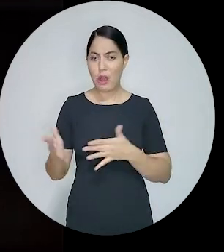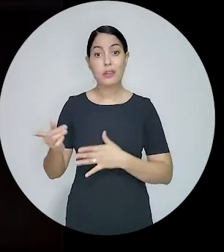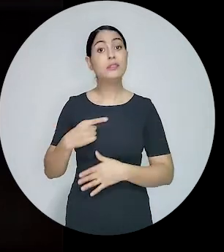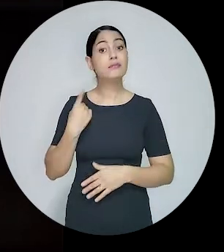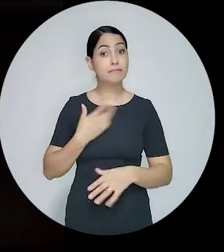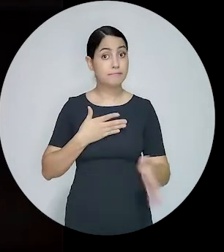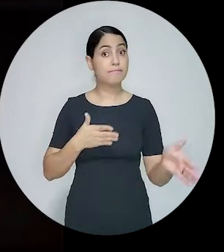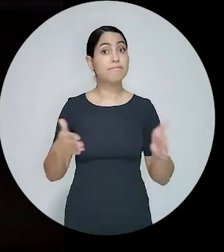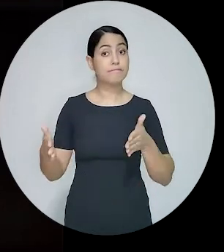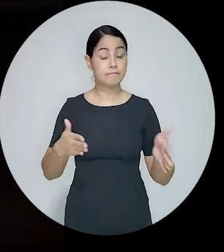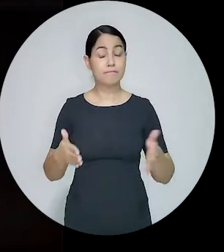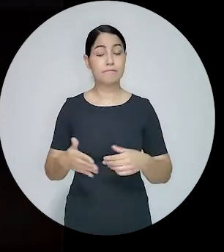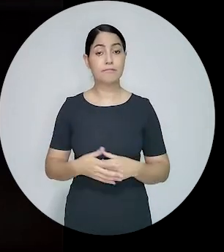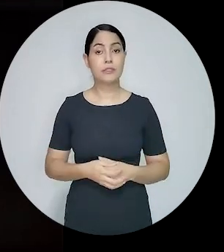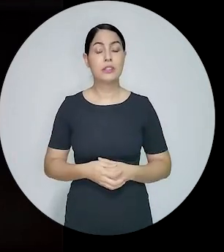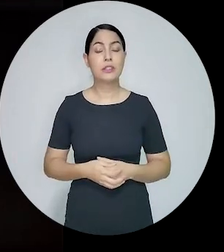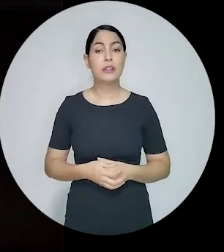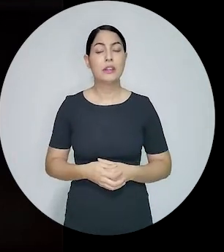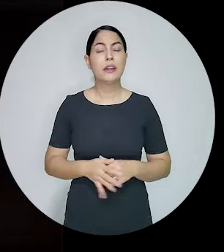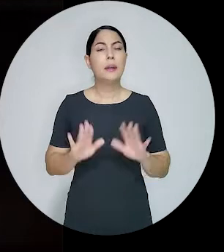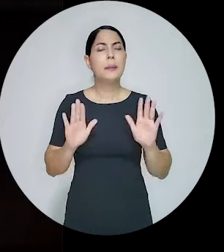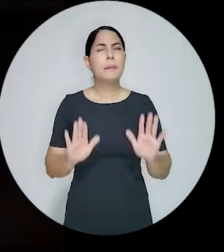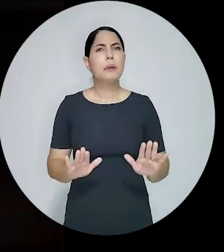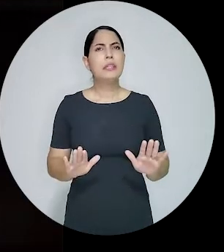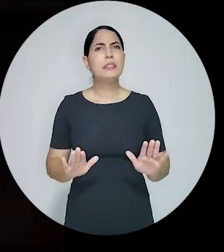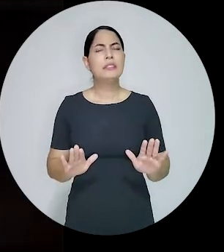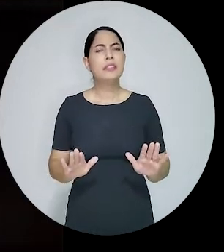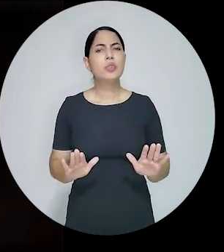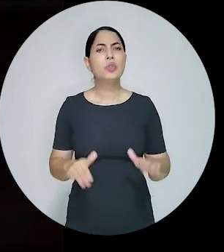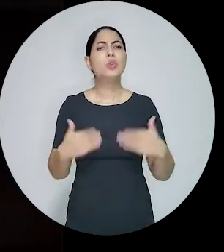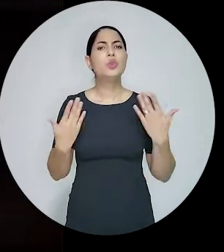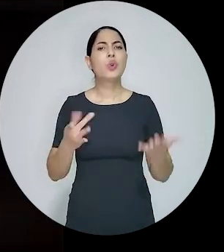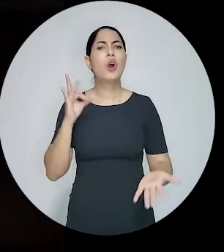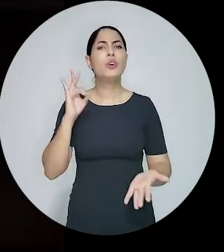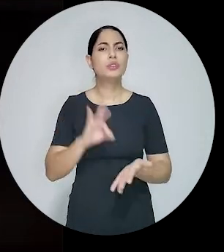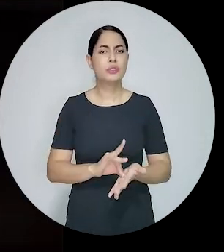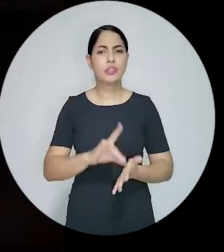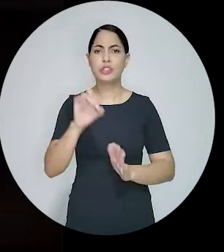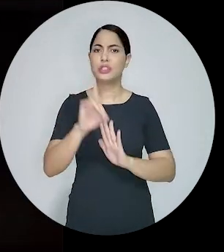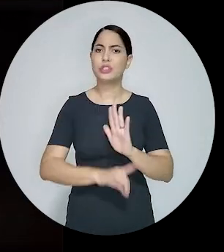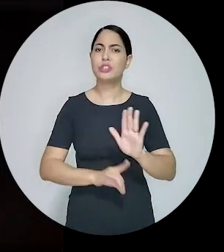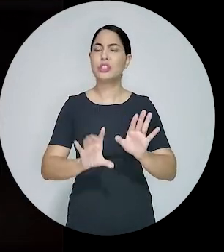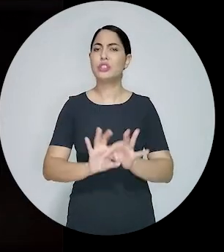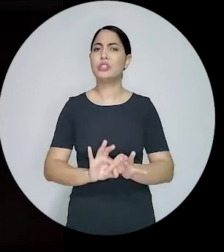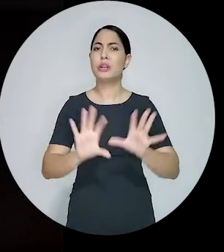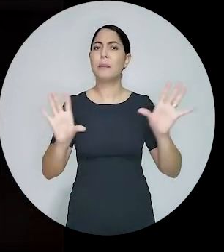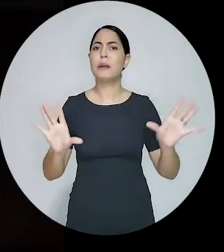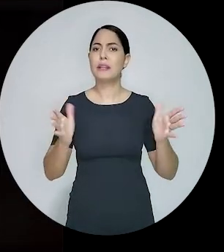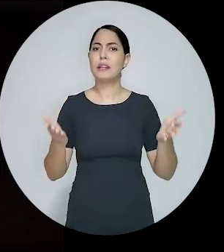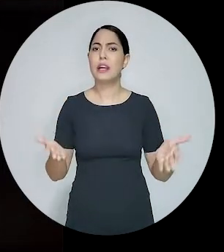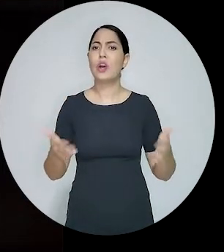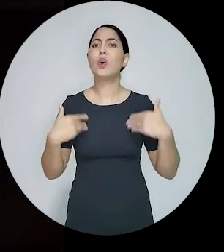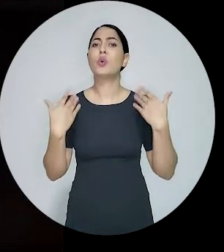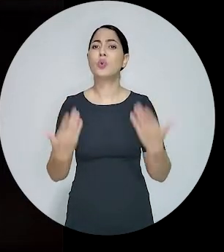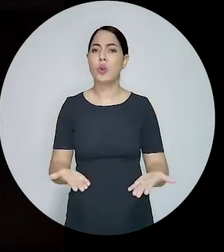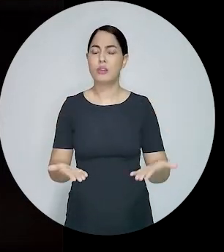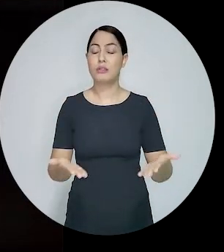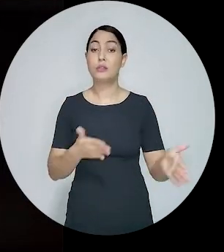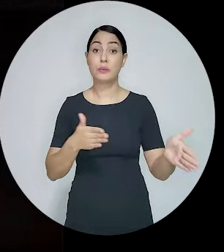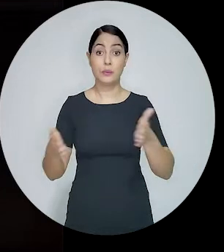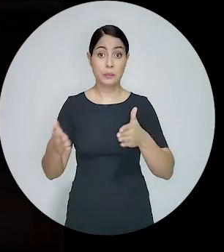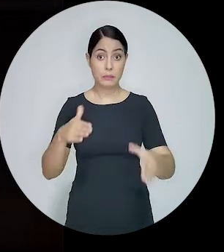que nós estamos atravessando. Então, qual é a efetividade do direito de liberdade de associação em reunião no